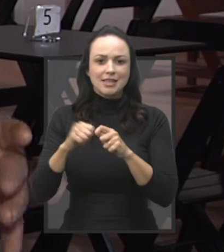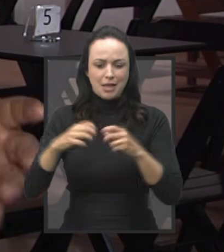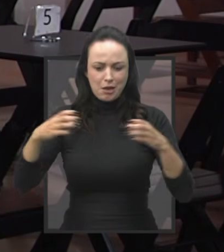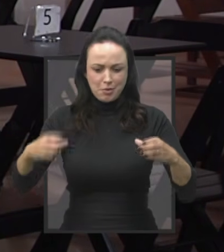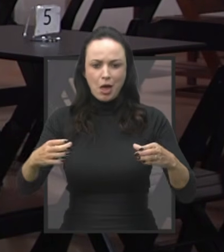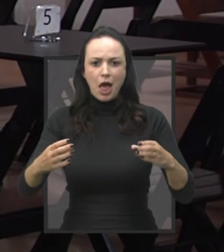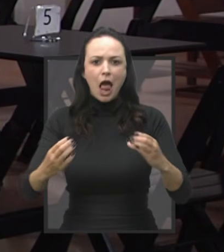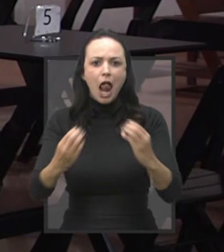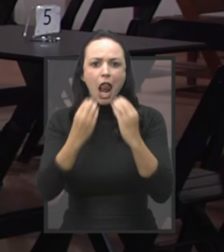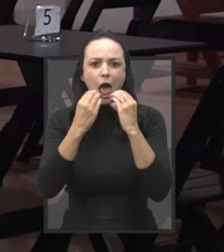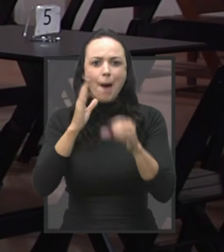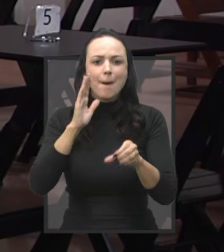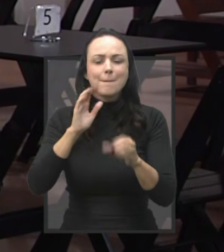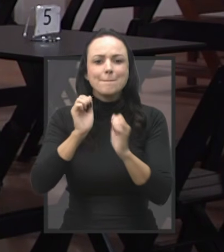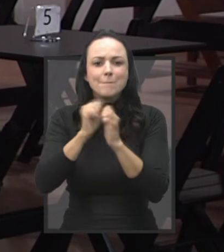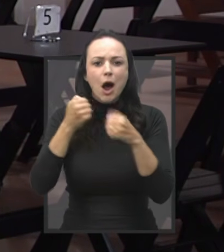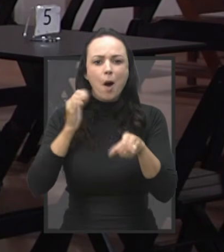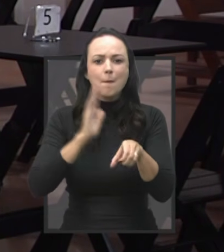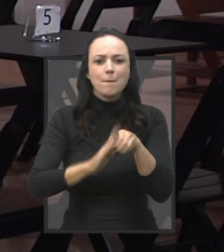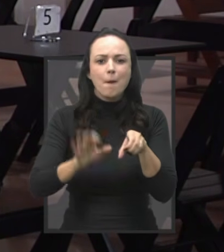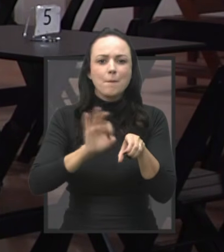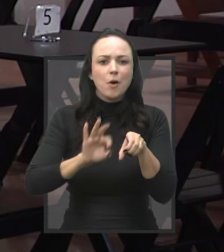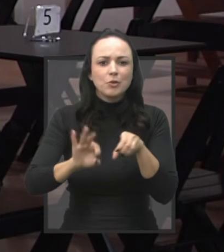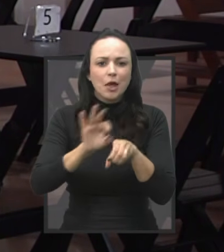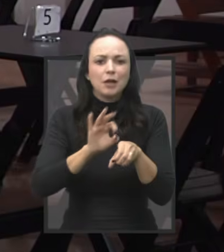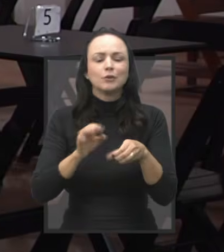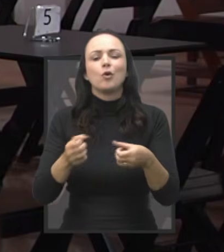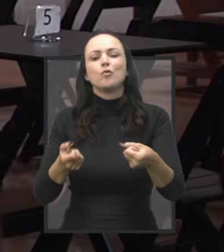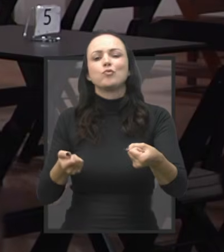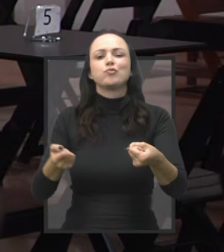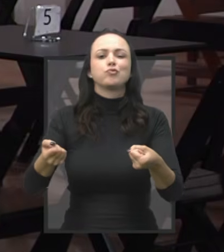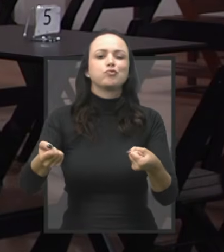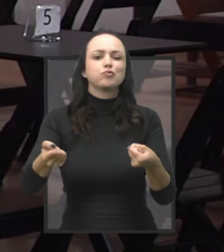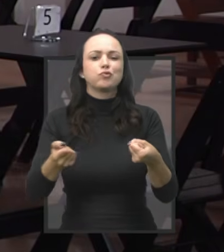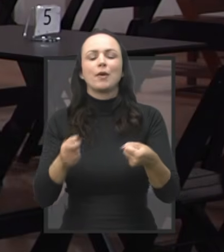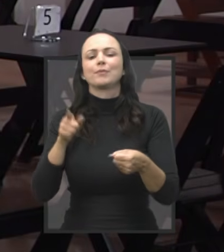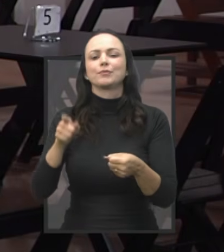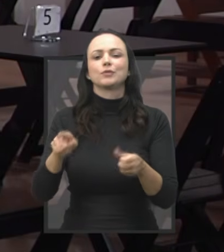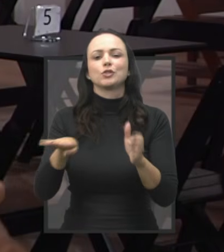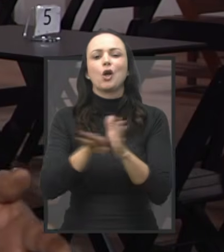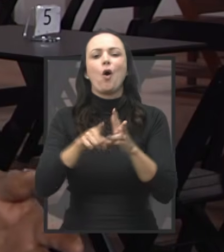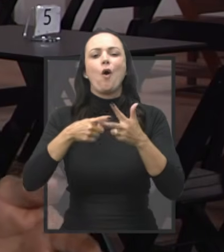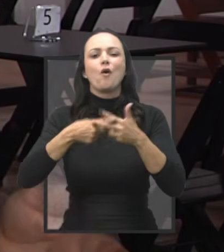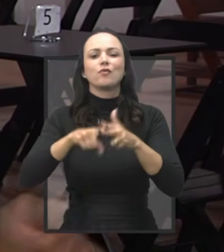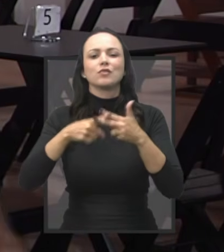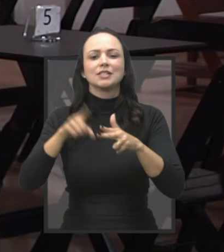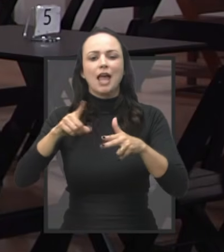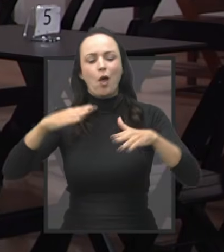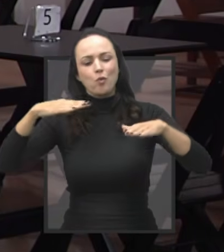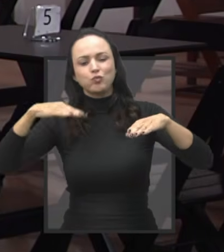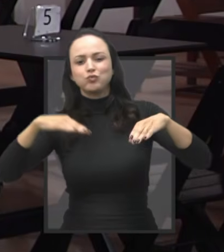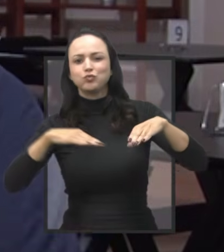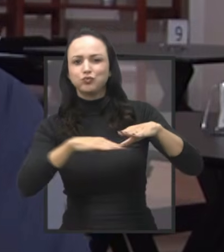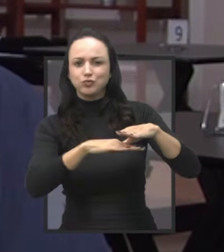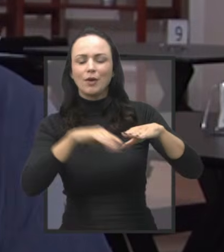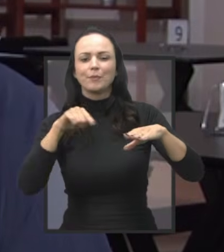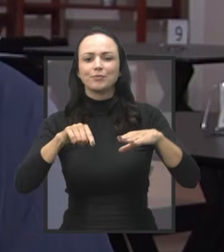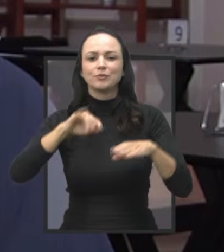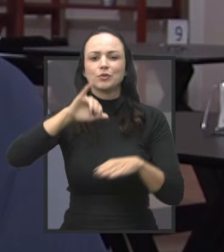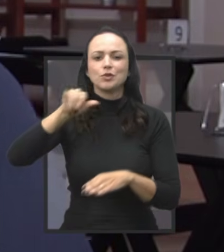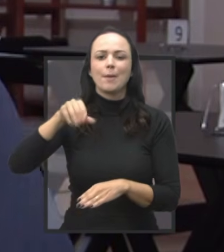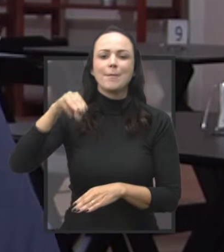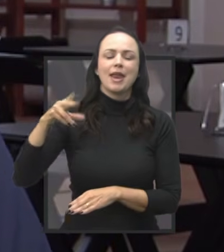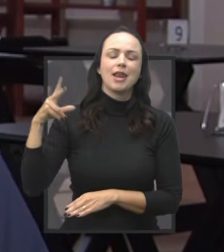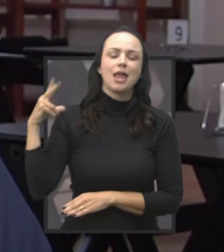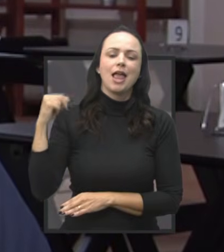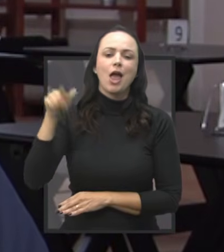desse tamanho, assim, de pão com mortandela, e guiando e vindo, ia na oficina dele, na garagem dele. O Zé Maria era